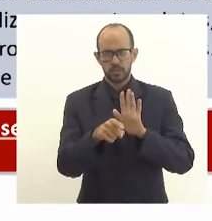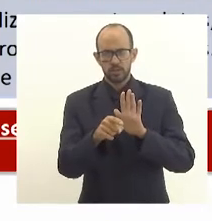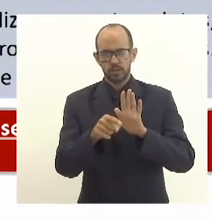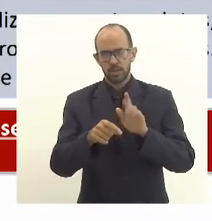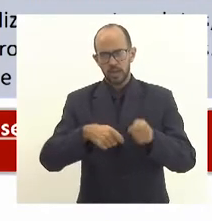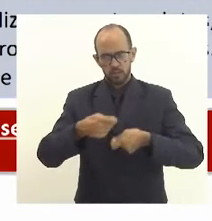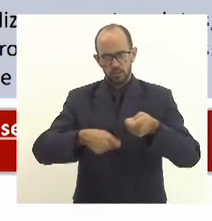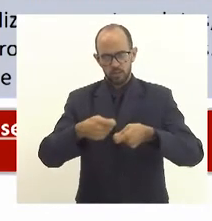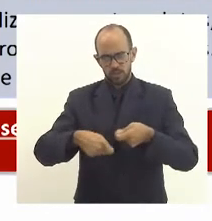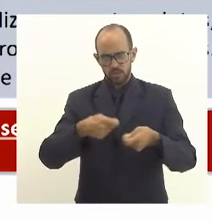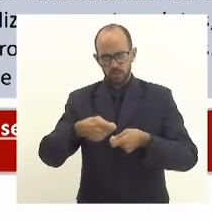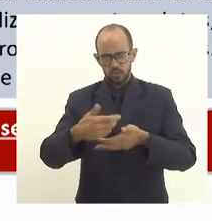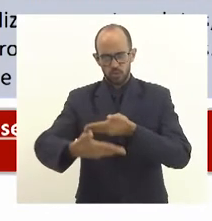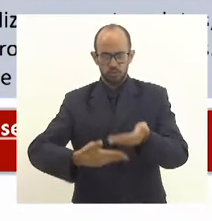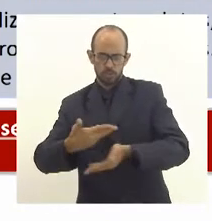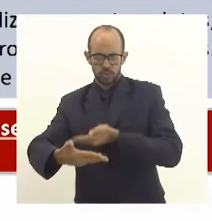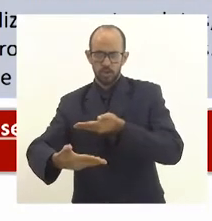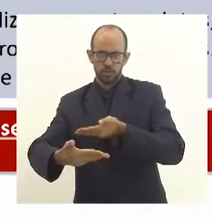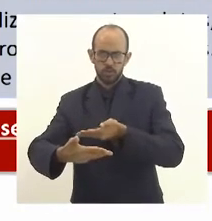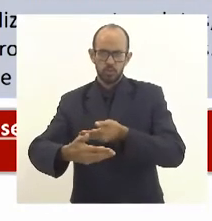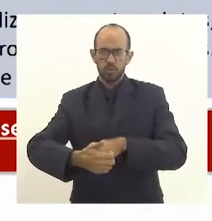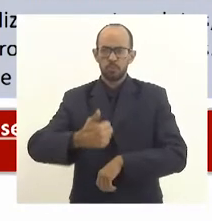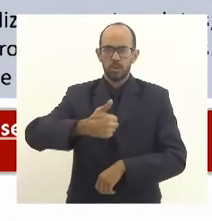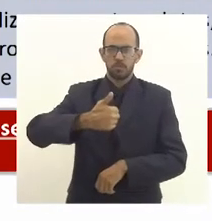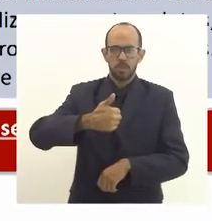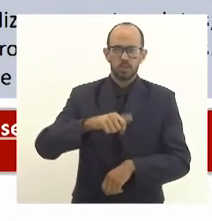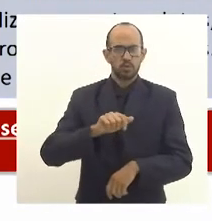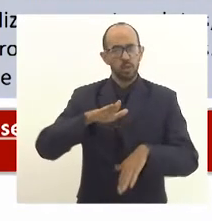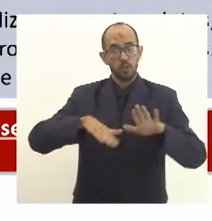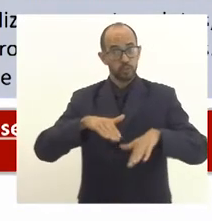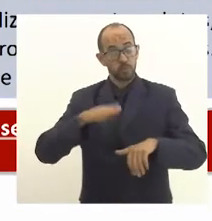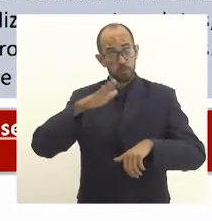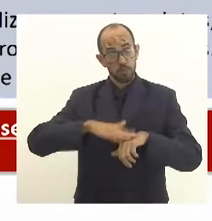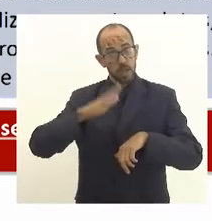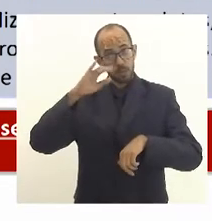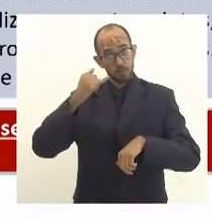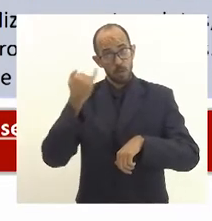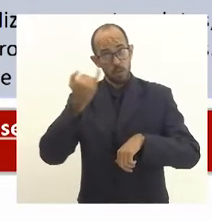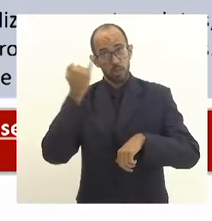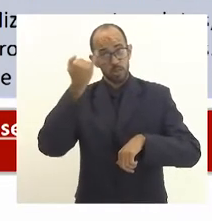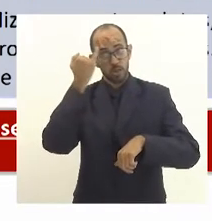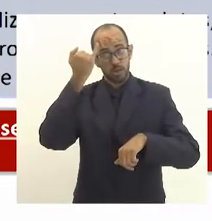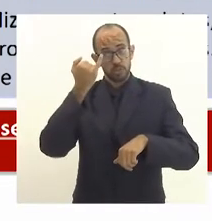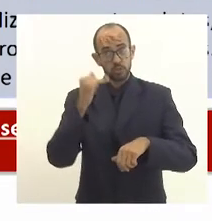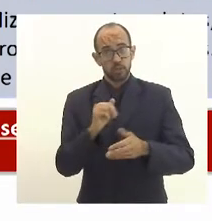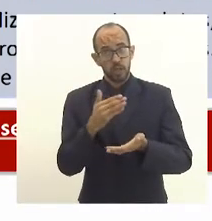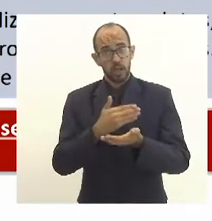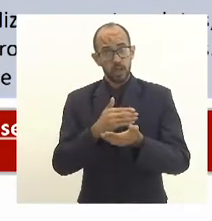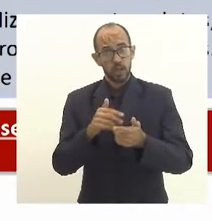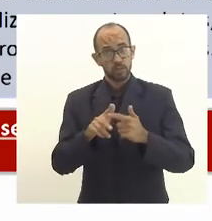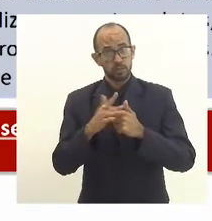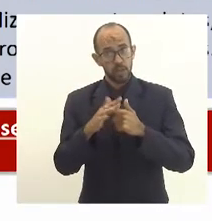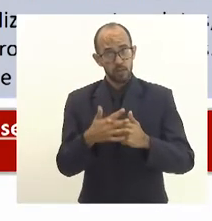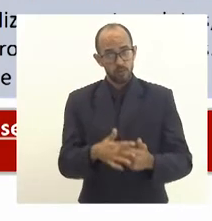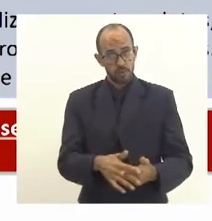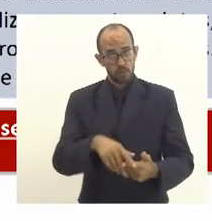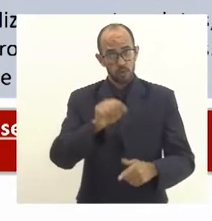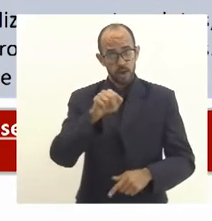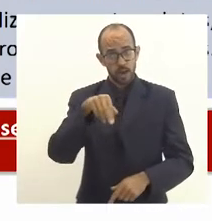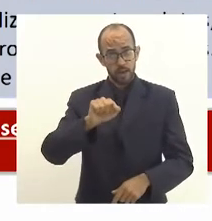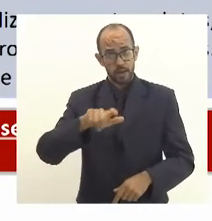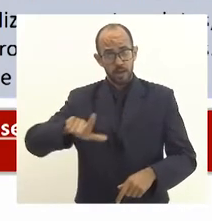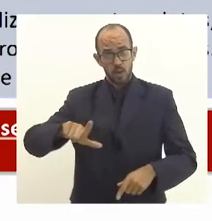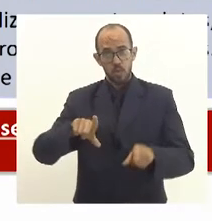desse processo de compartilhamento, né? Um deles, talvez o mais importante, está em processo de revisão tanto na Anel quanto na Anatel,